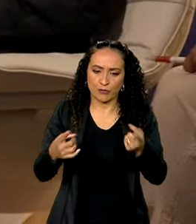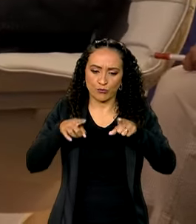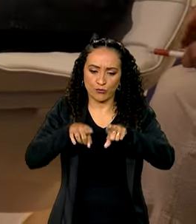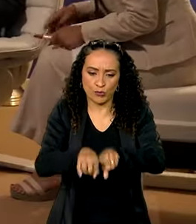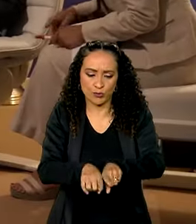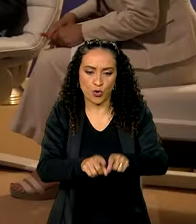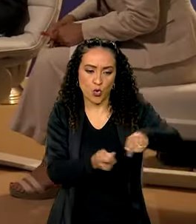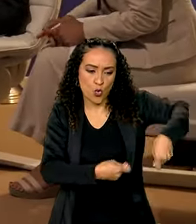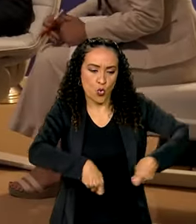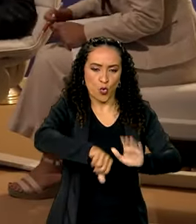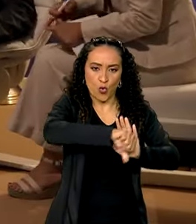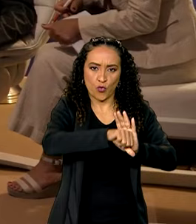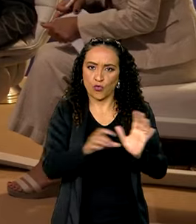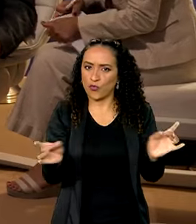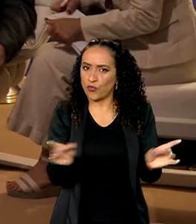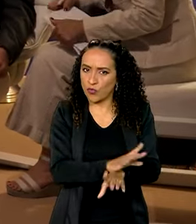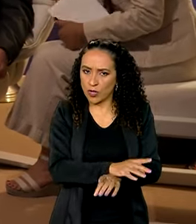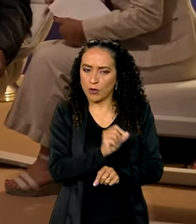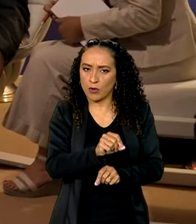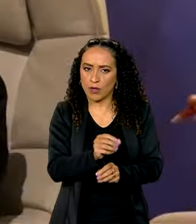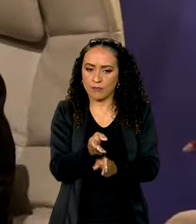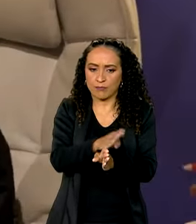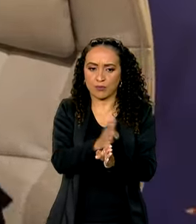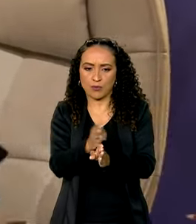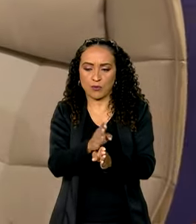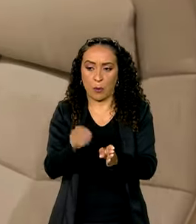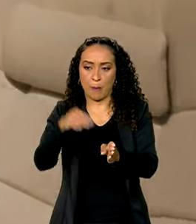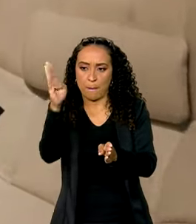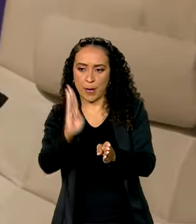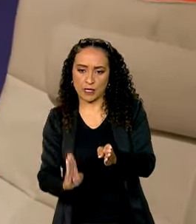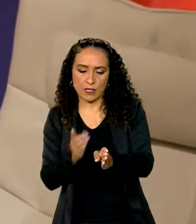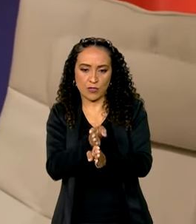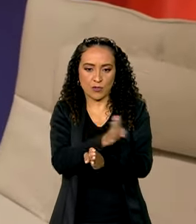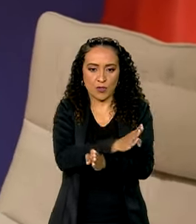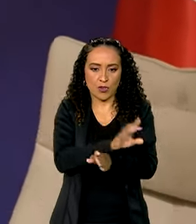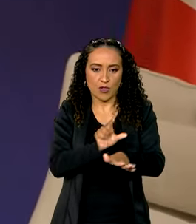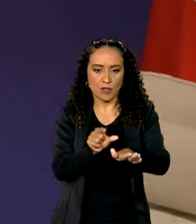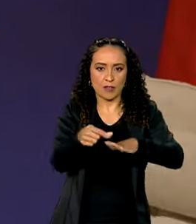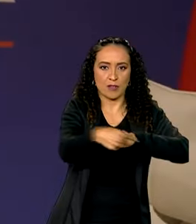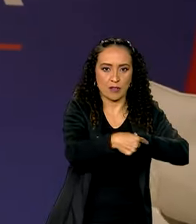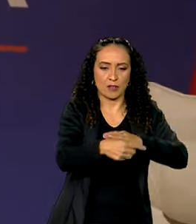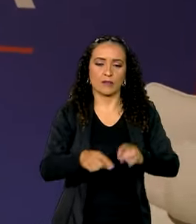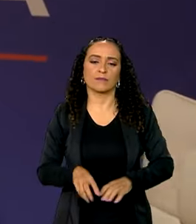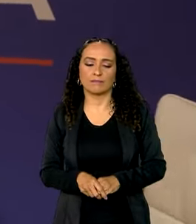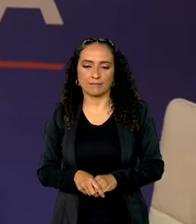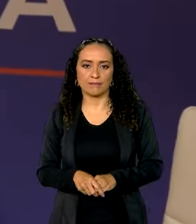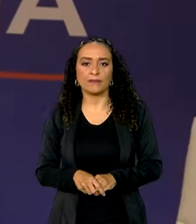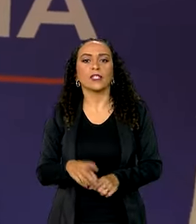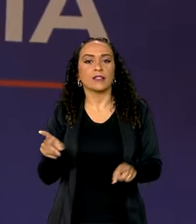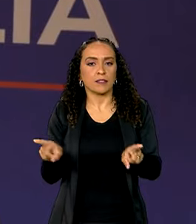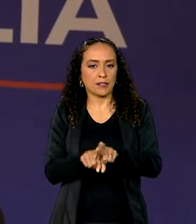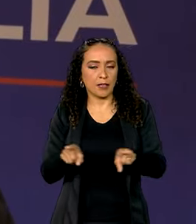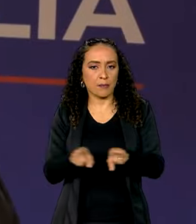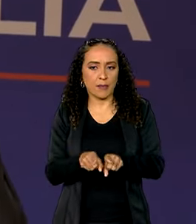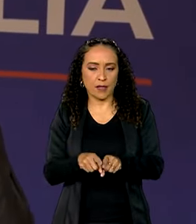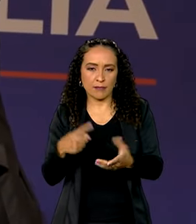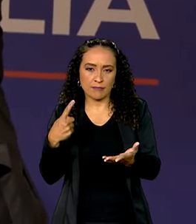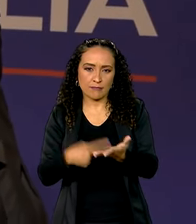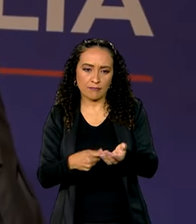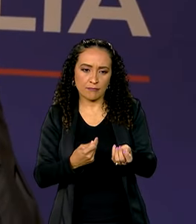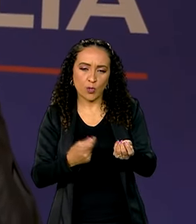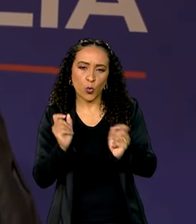do garimpo ilegal na fronteira entre Brasil e Guiana Francesa. Eles também acertaram